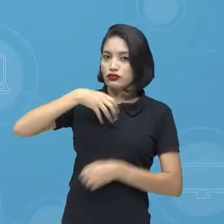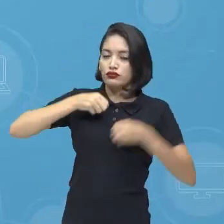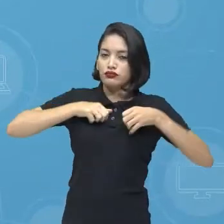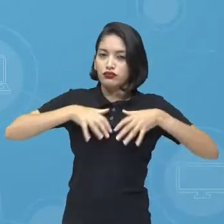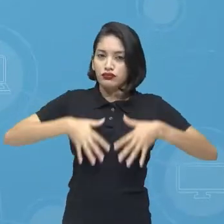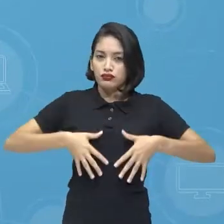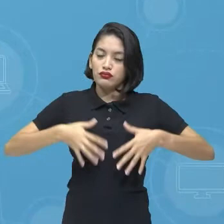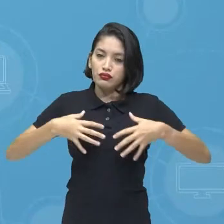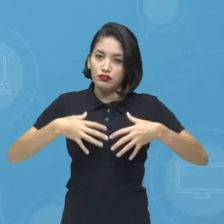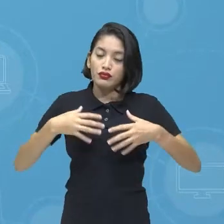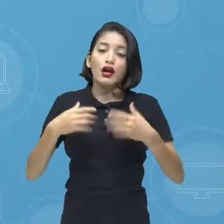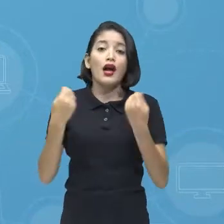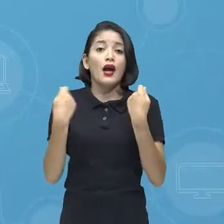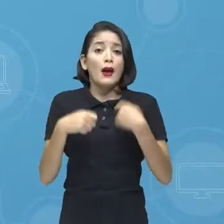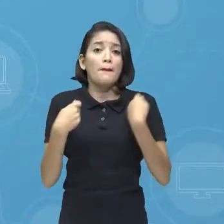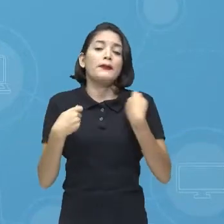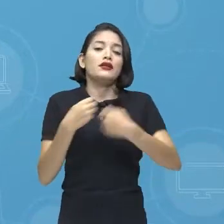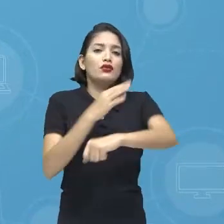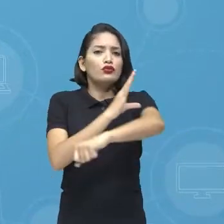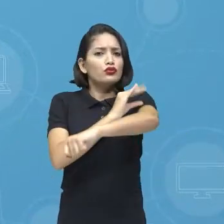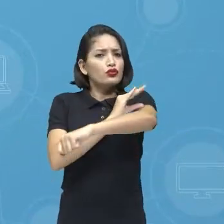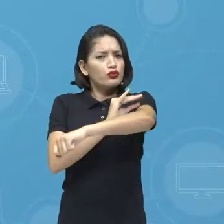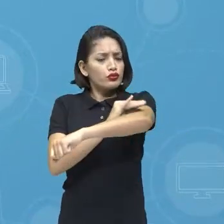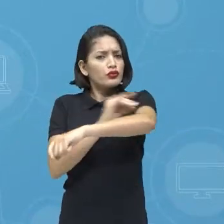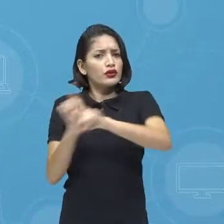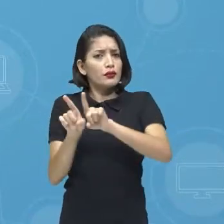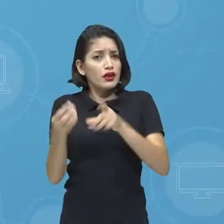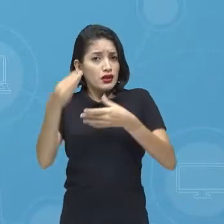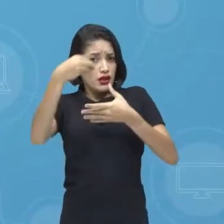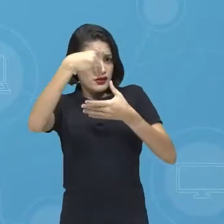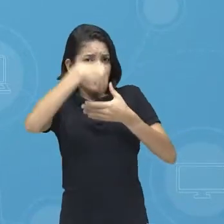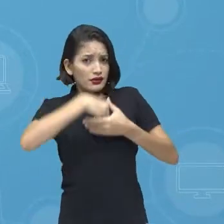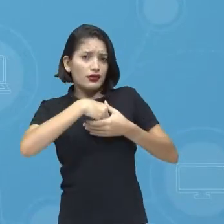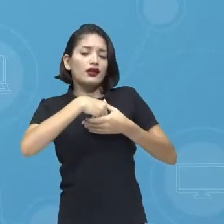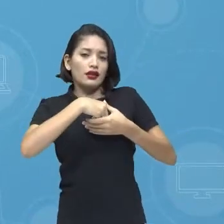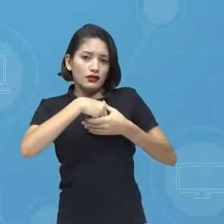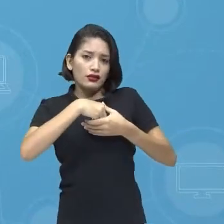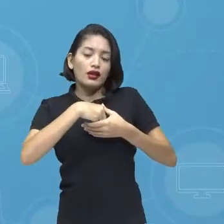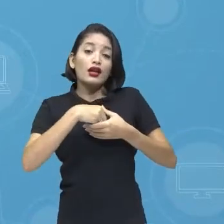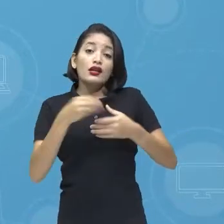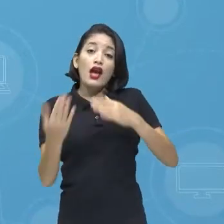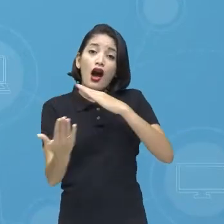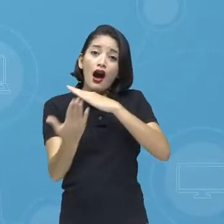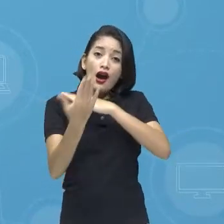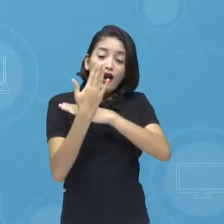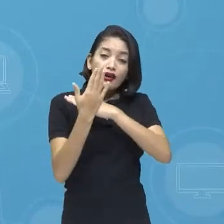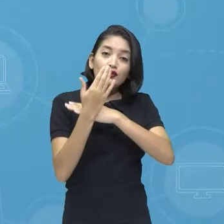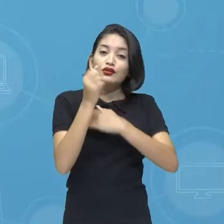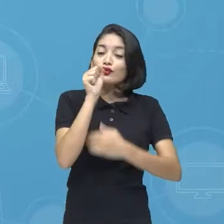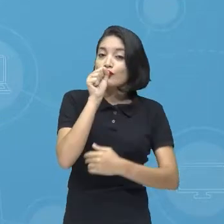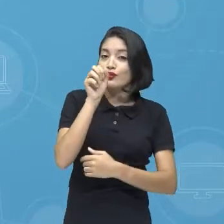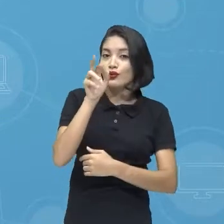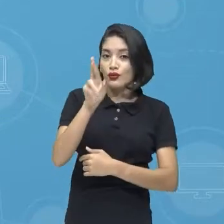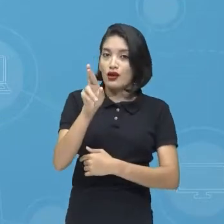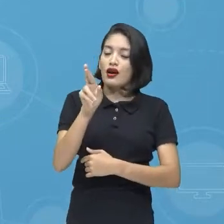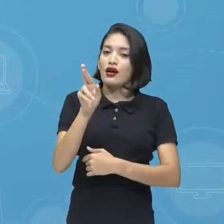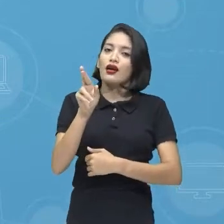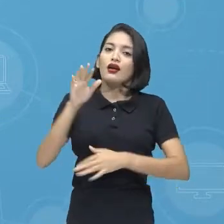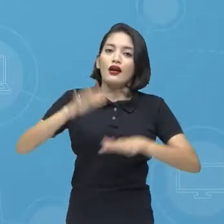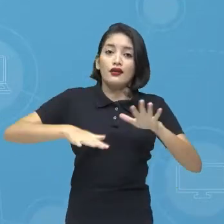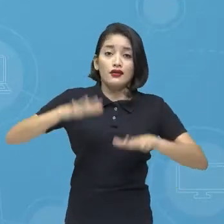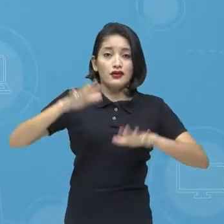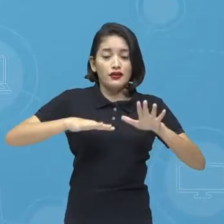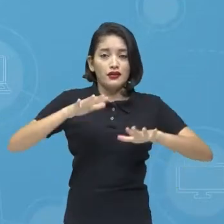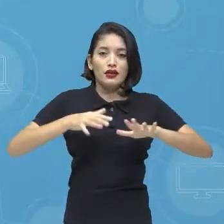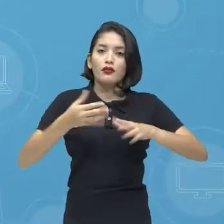que são necessários músculos que fazem parte aqui desse sistema, que auxiliam a entrada do ar, de acordo com a pressão que